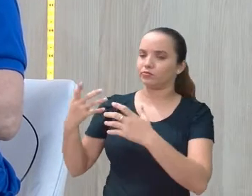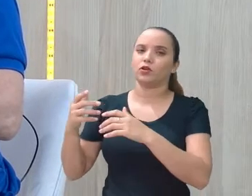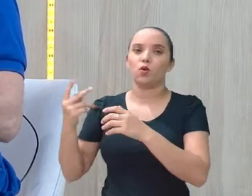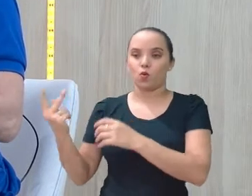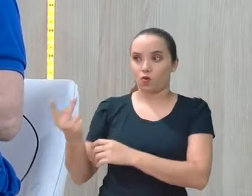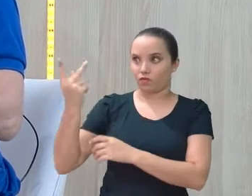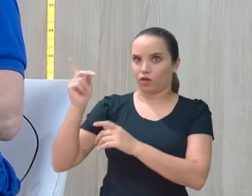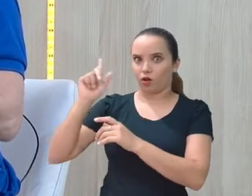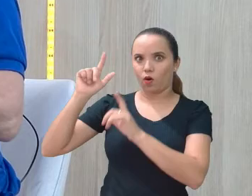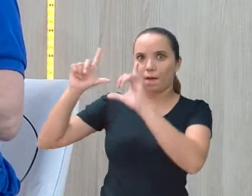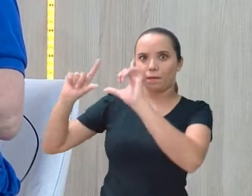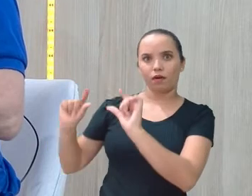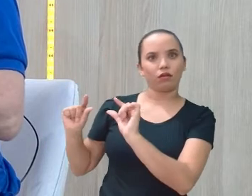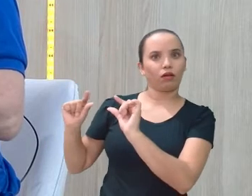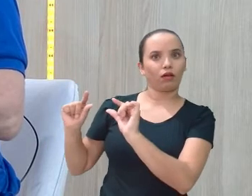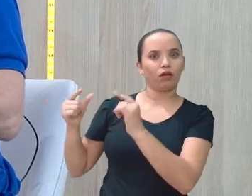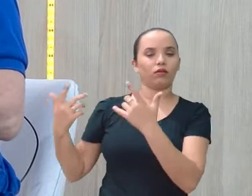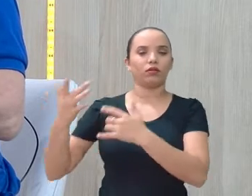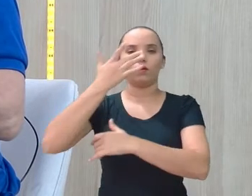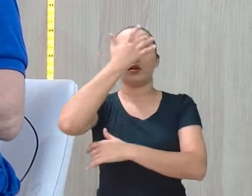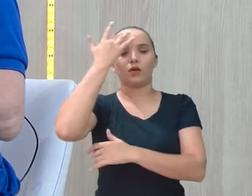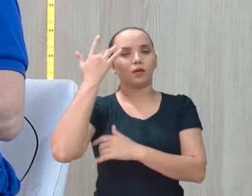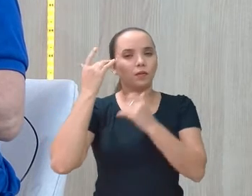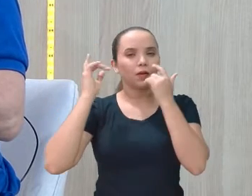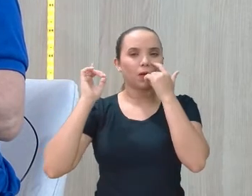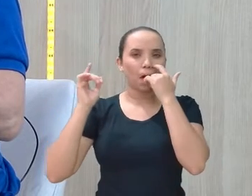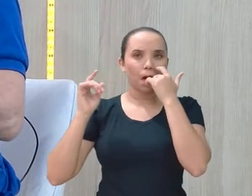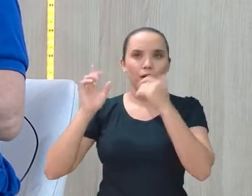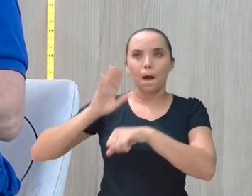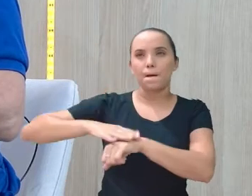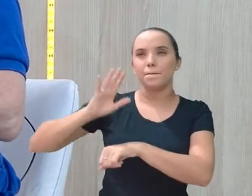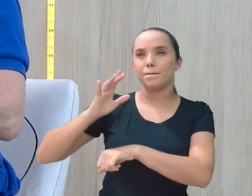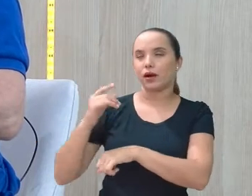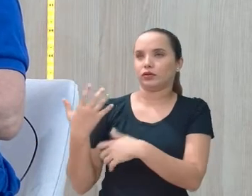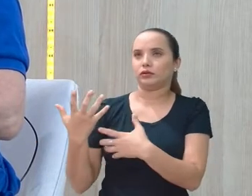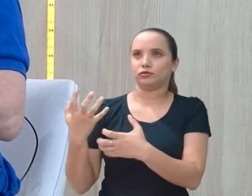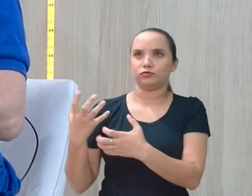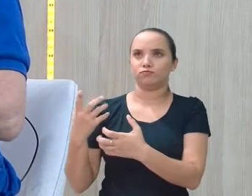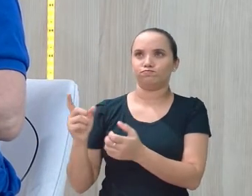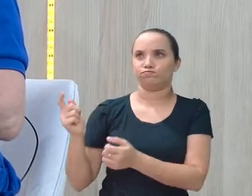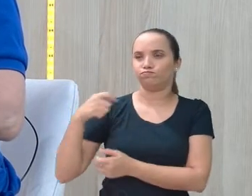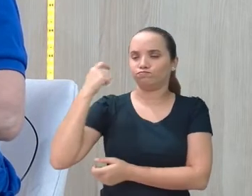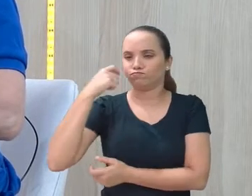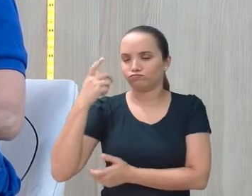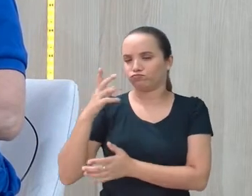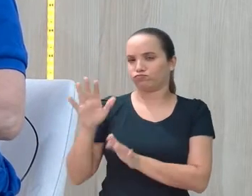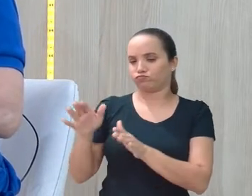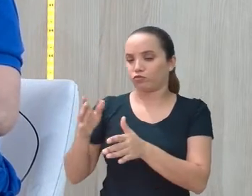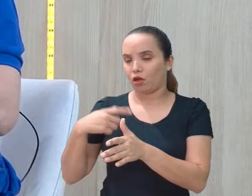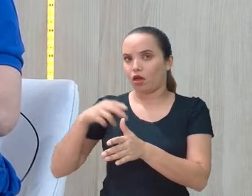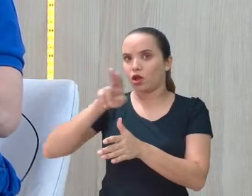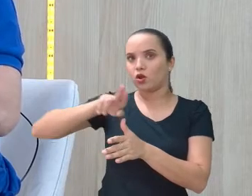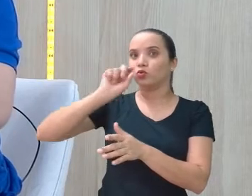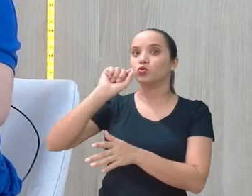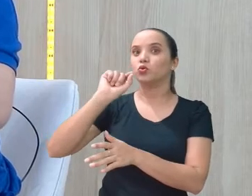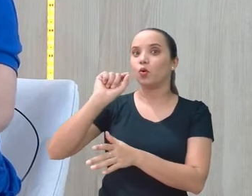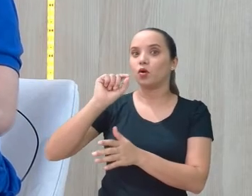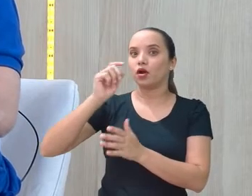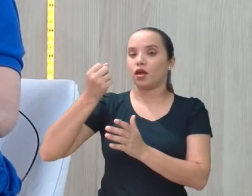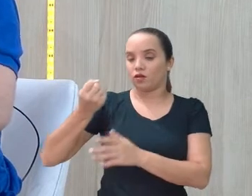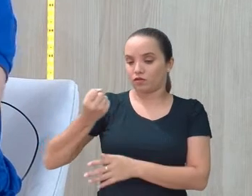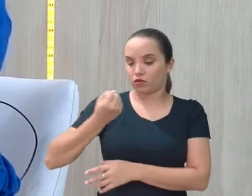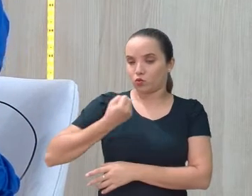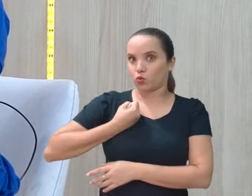os gravuristas mais sérios, o que é que eles fazem? Eles numeram a série